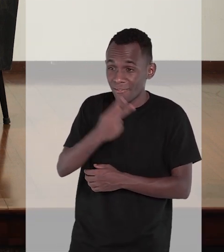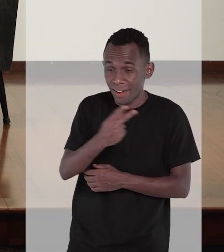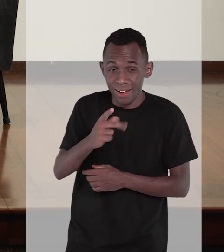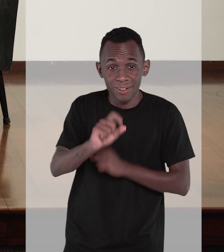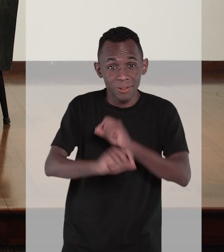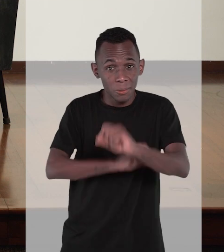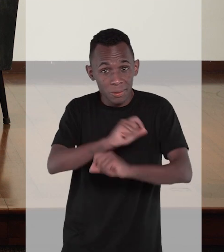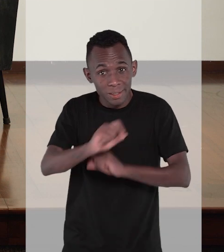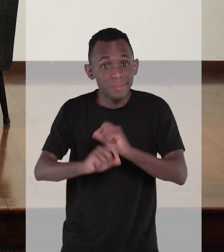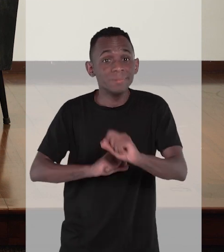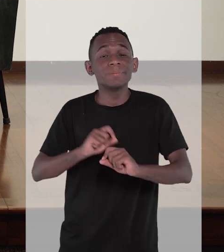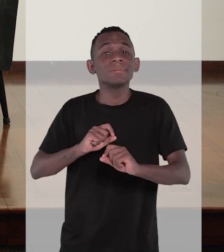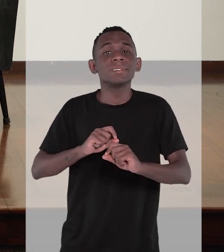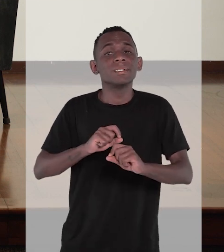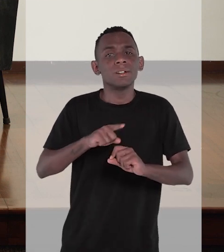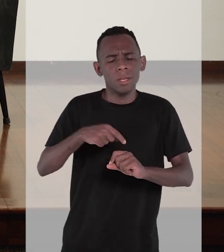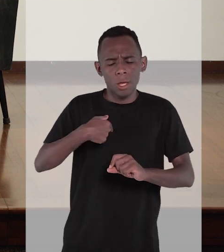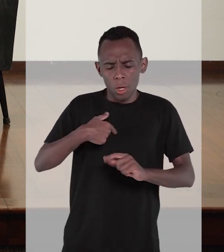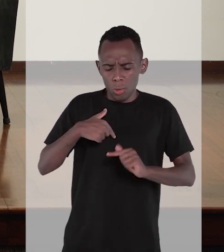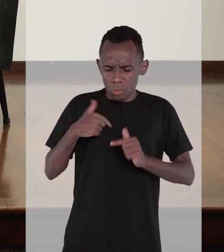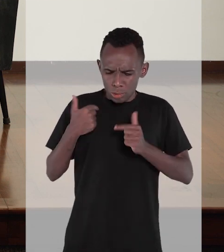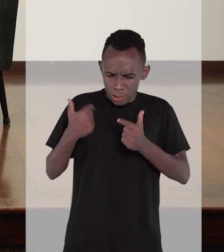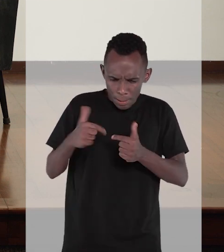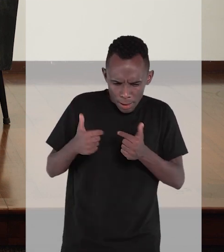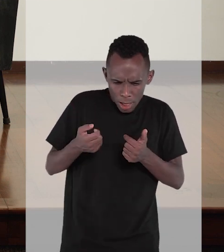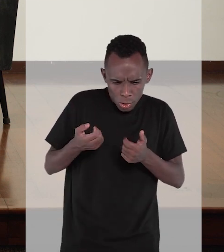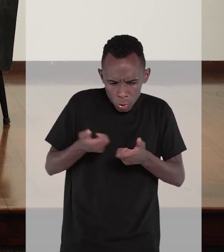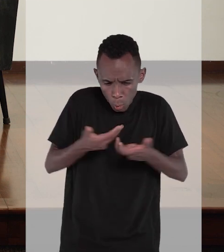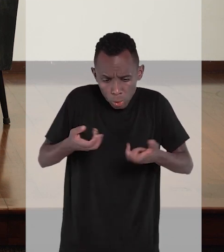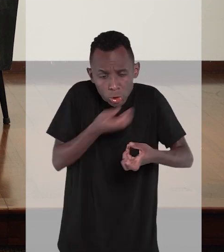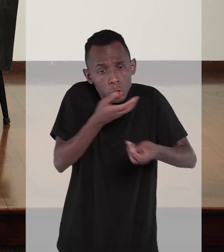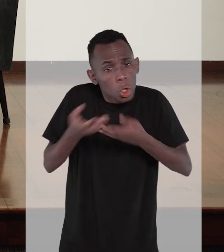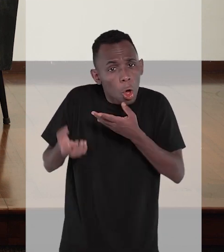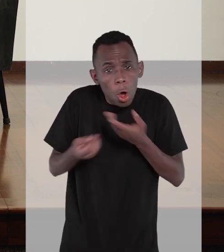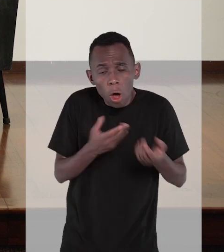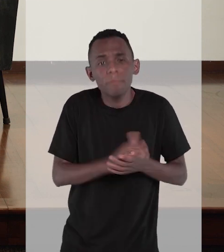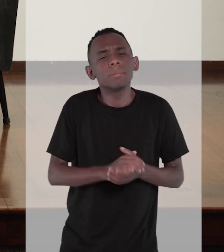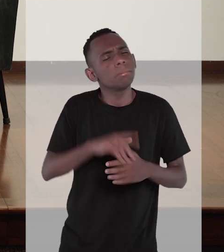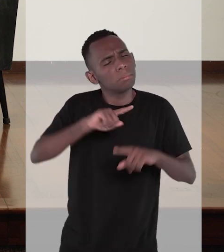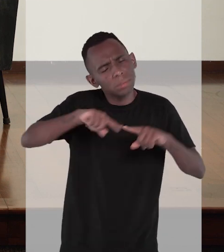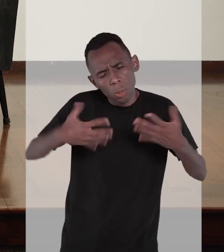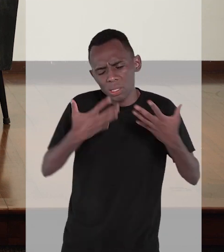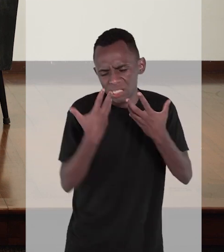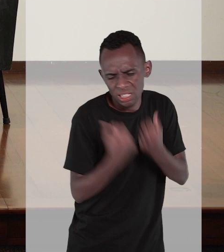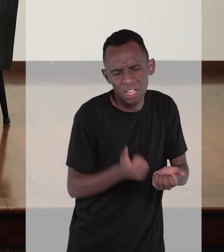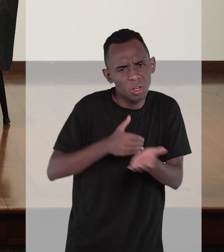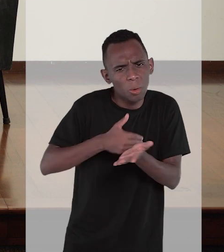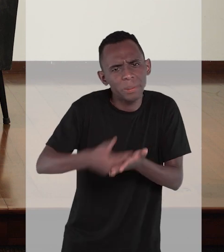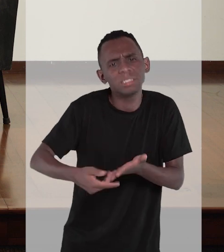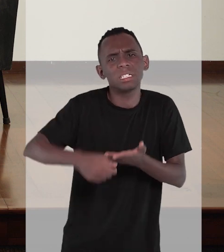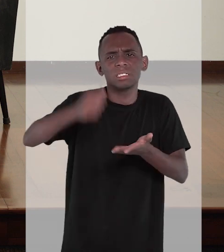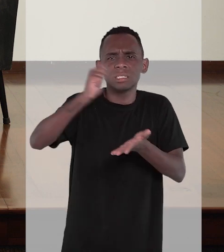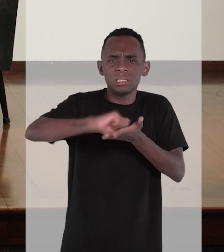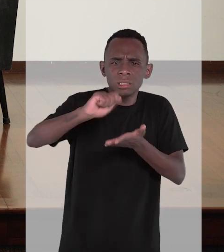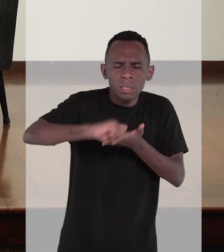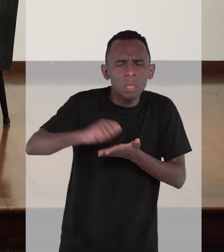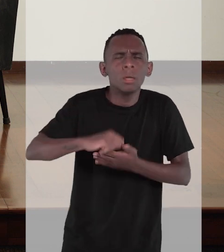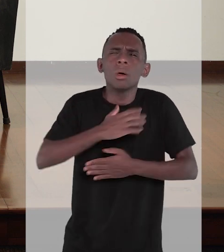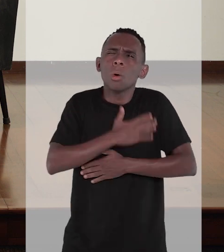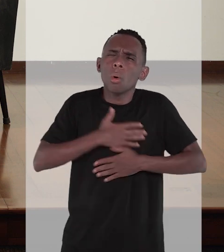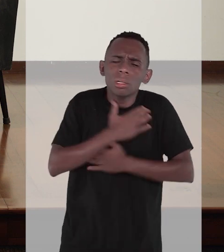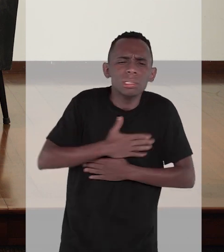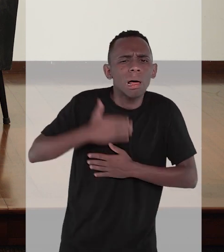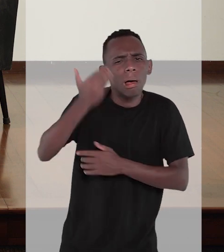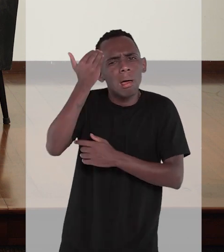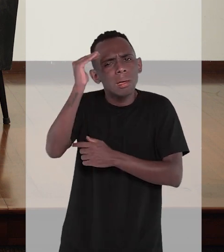isso, é muito engraçado. Ela fala, você faz muito bem as coisas que você nunca fez, que é uma coisa de amigo, né? Mas eu comecei a fazer. O fato é que eu comecei a fazer, comecei